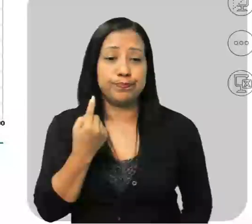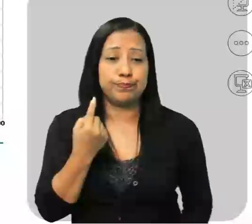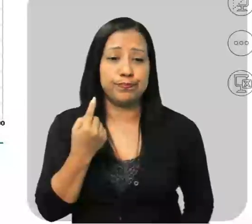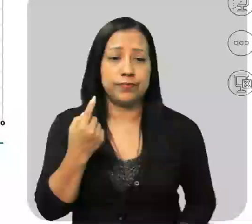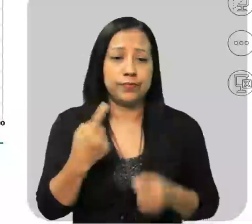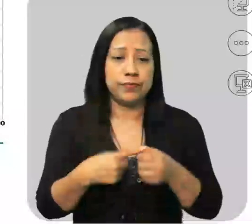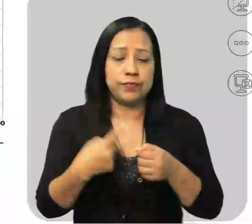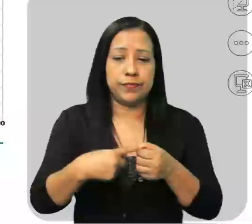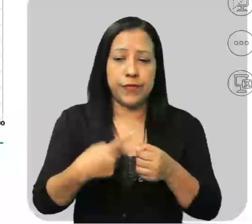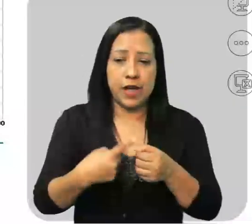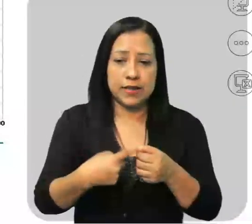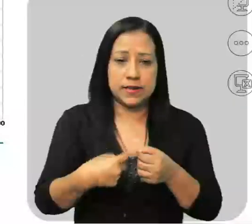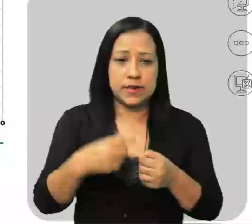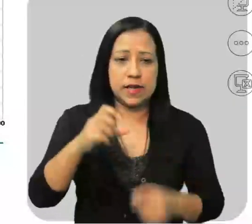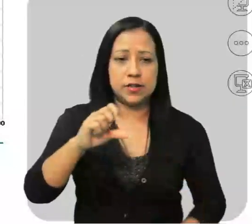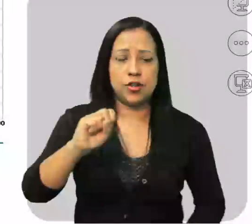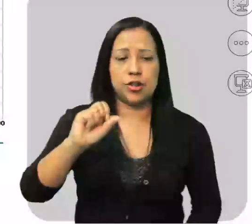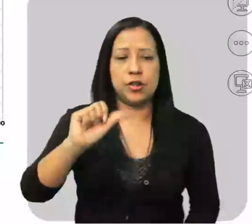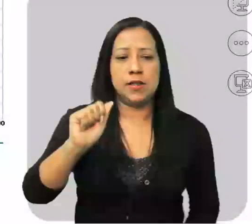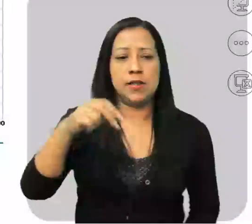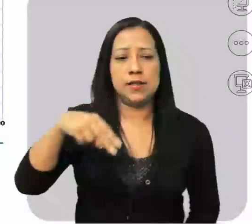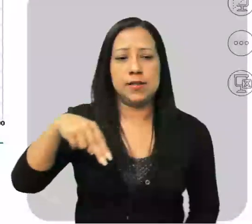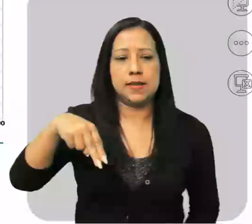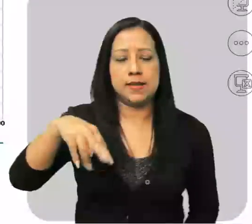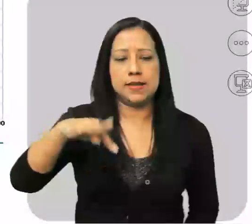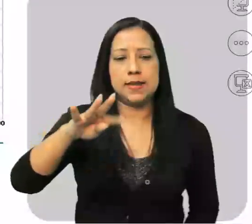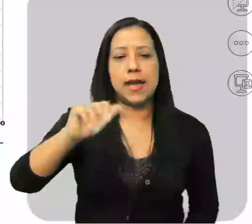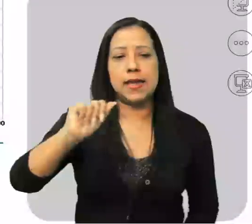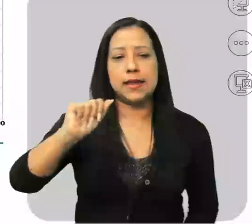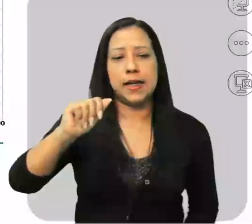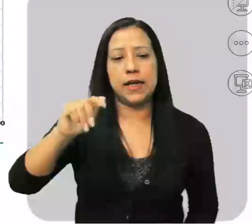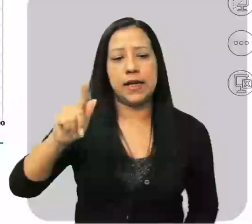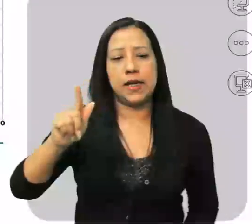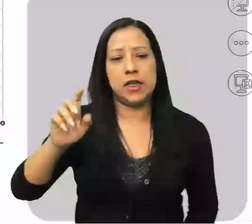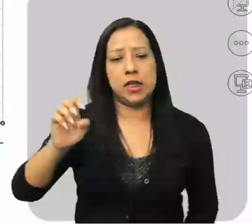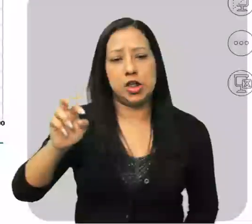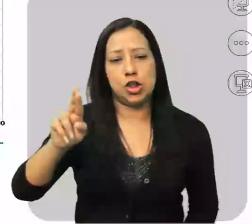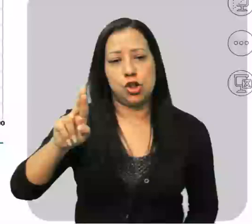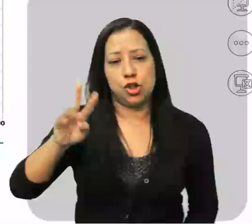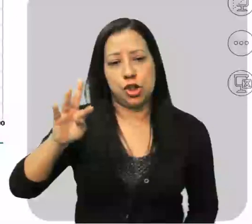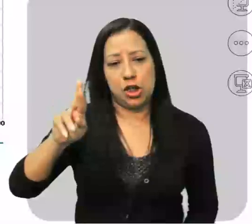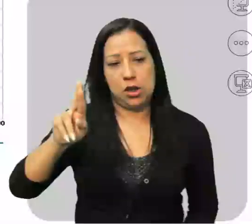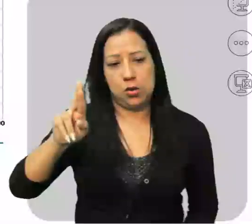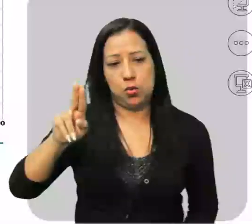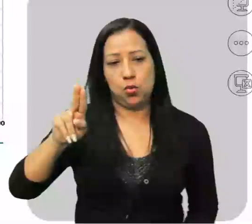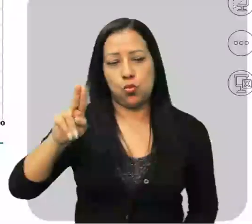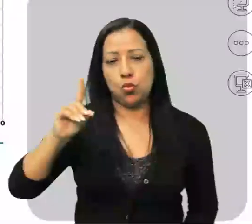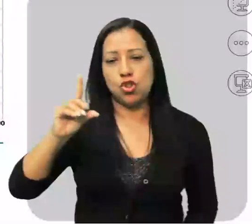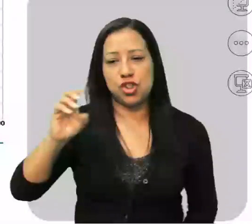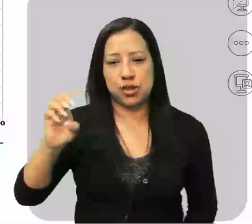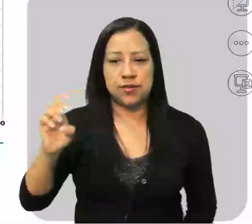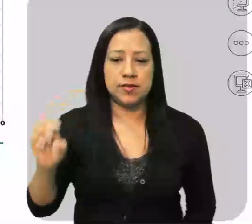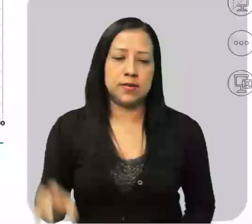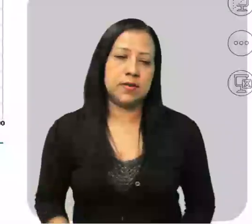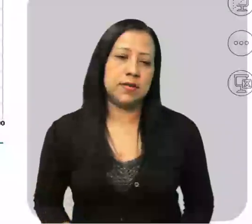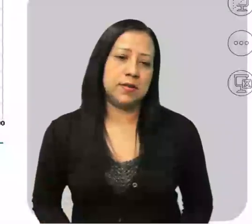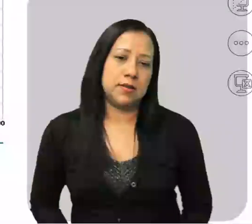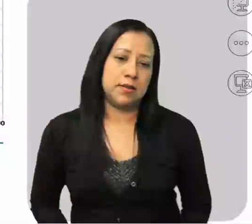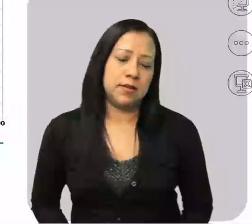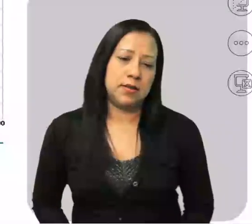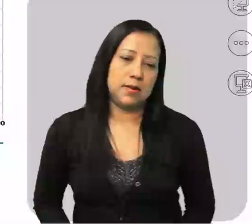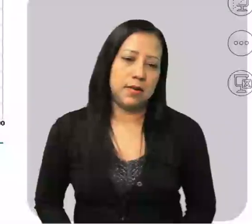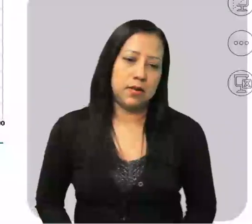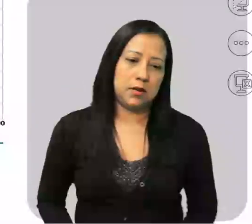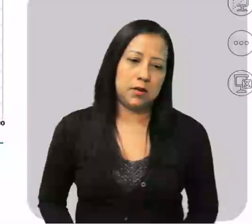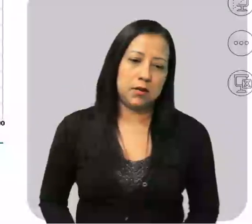ar poluído lá na cidade de Santa Gertrude, em São Paulo, é a maior, né? O ar